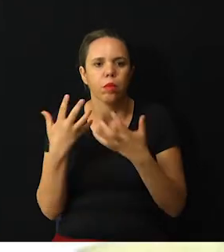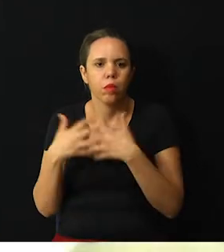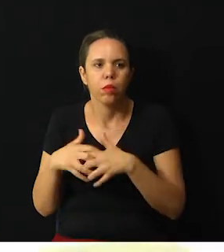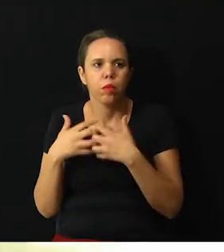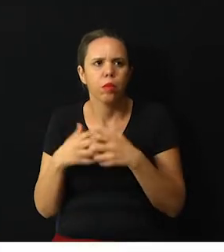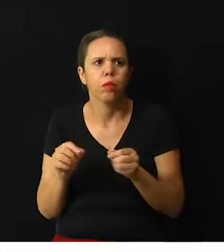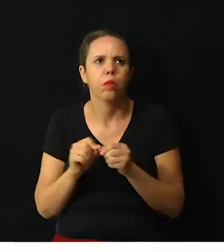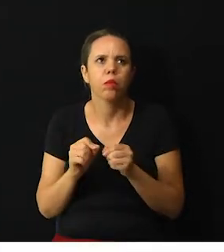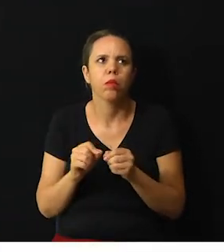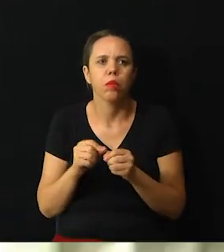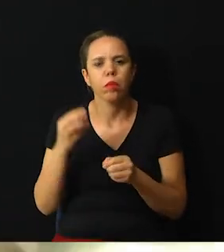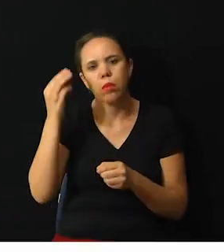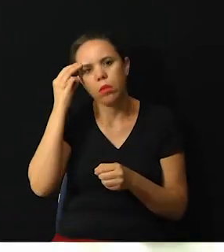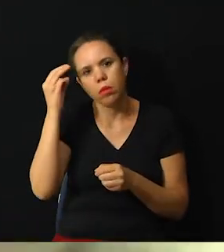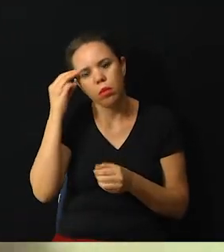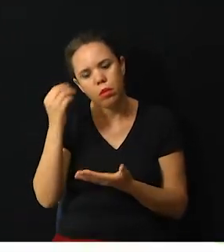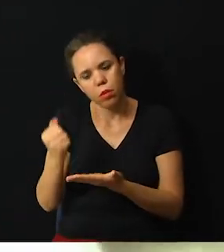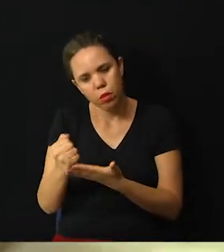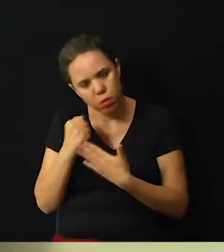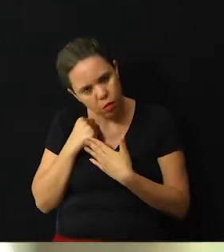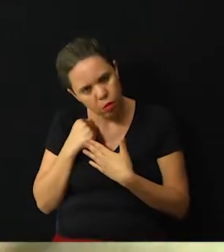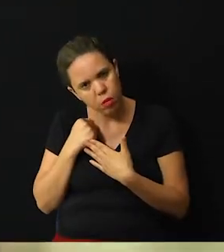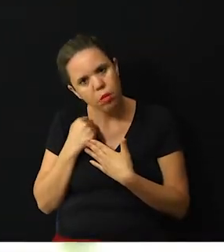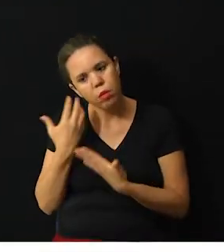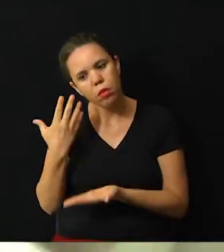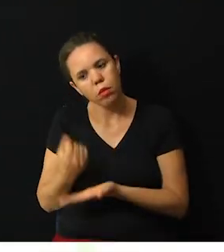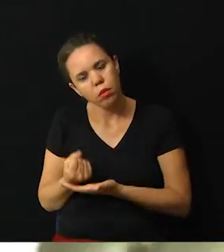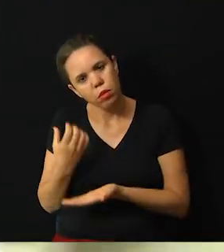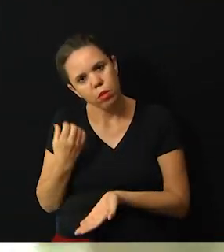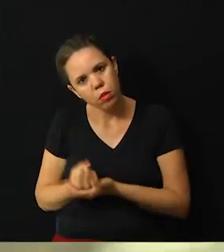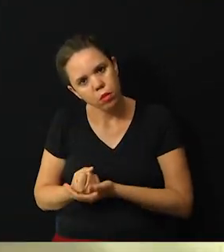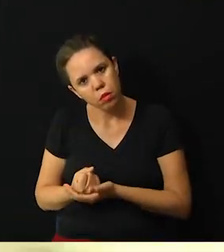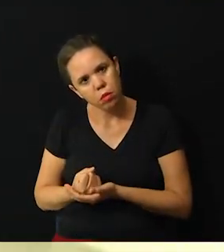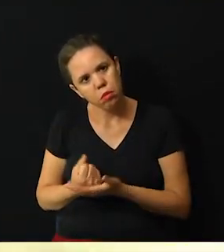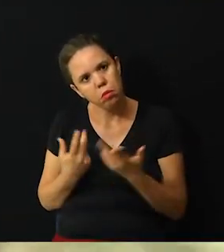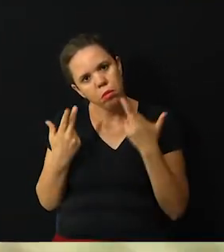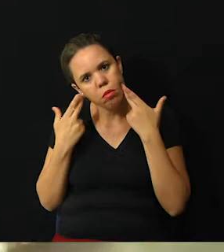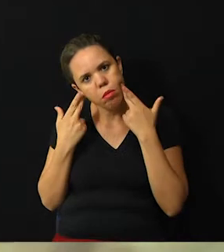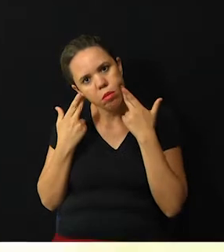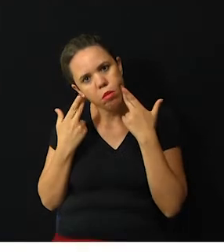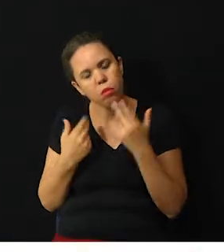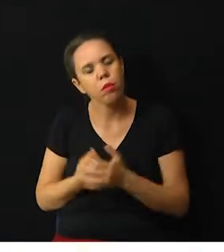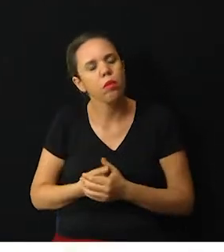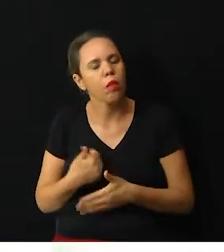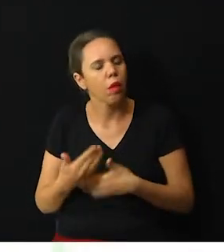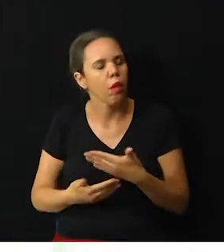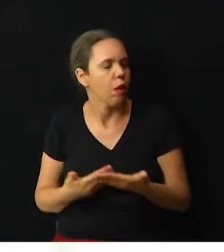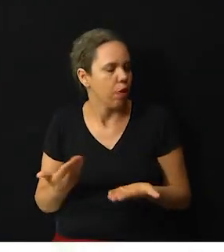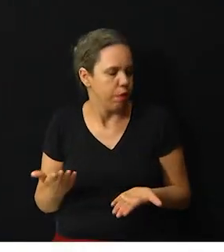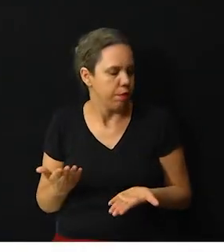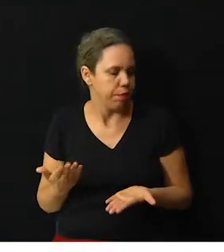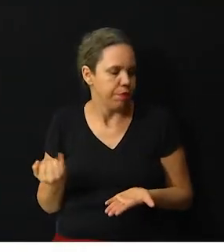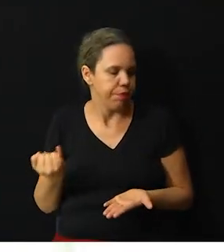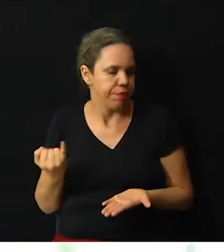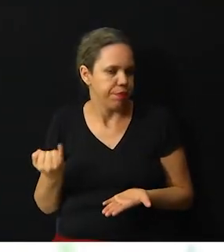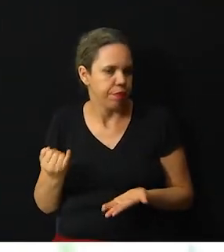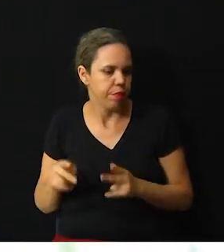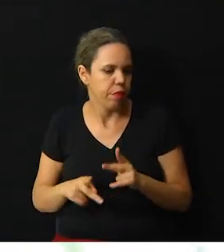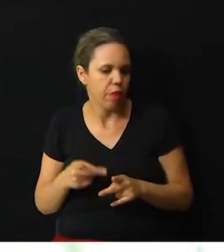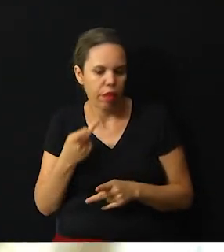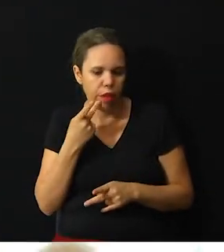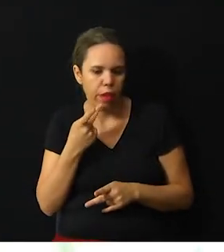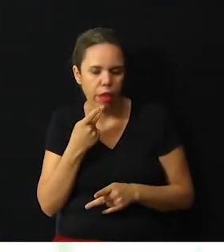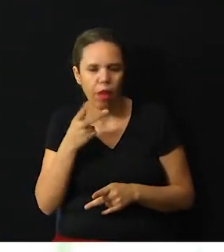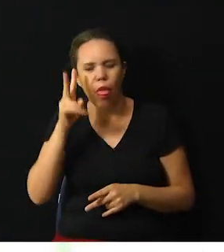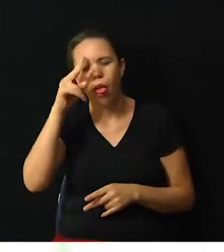raciocínio que eu estava fazendo. Então, essa memória que me ajuda em processos automáticos e curtos, assim, do dia a dia, é principal. Por isso que o pessoal fala,